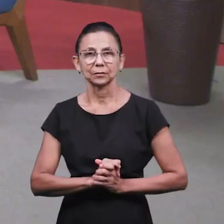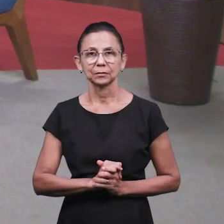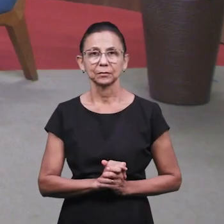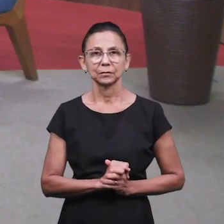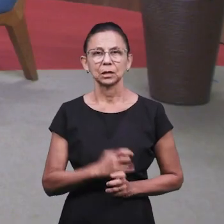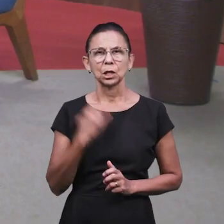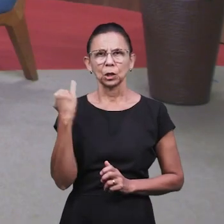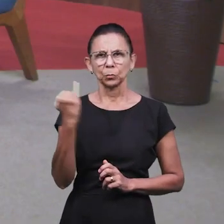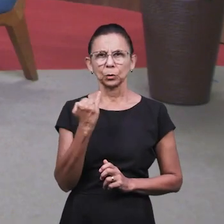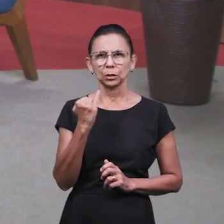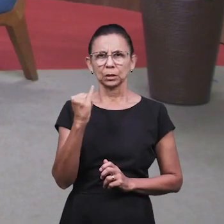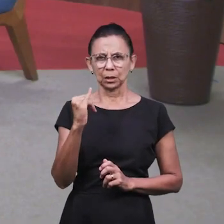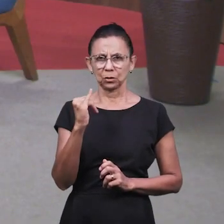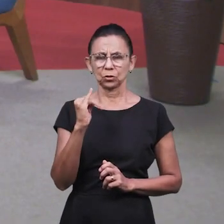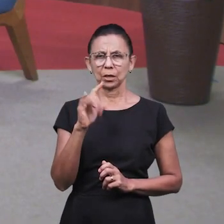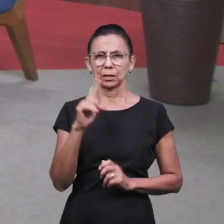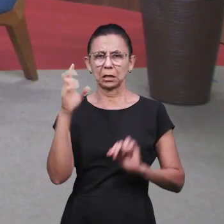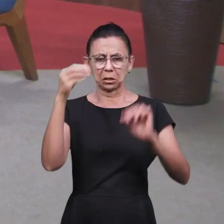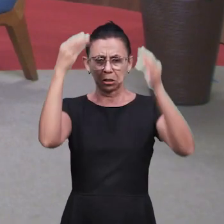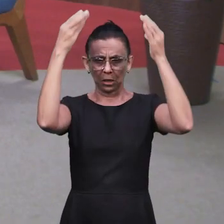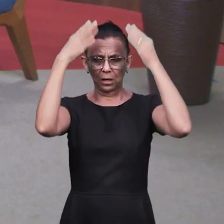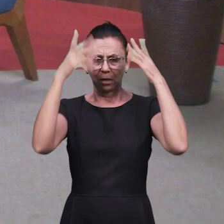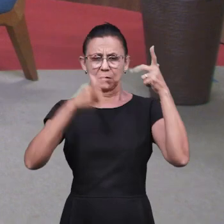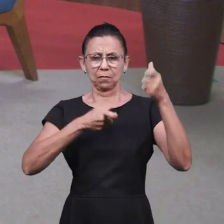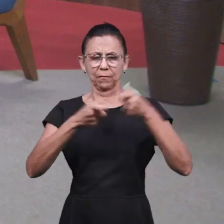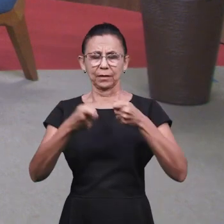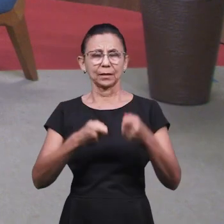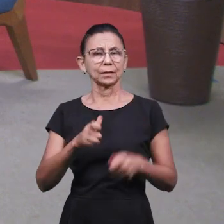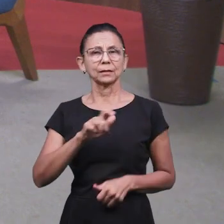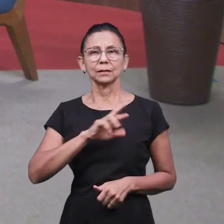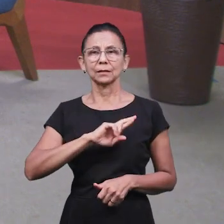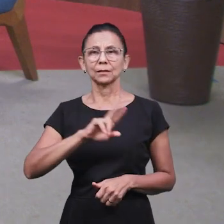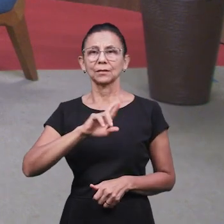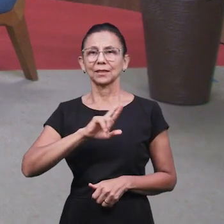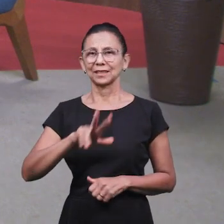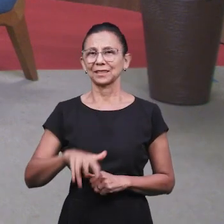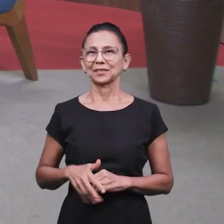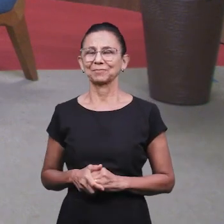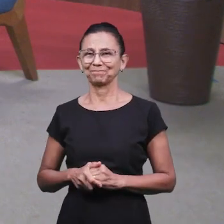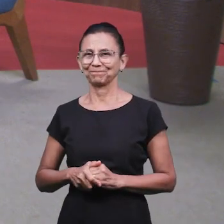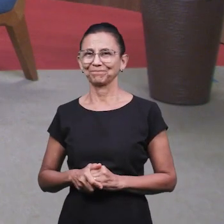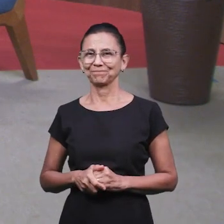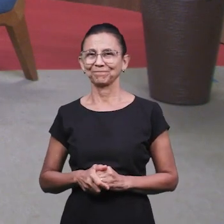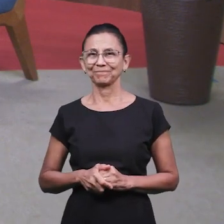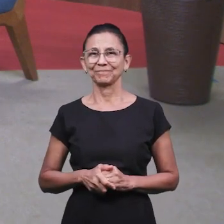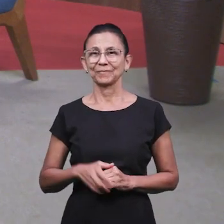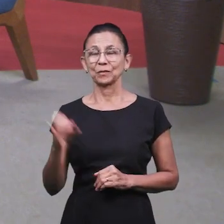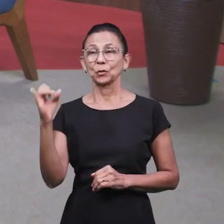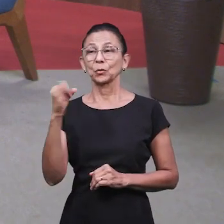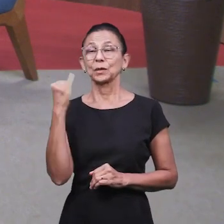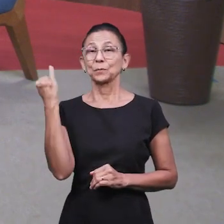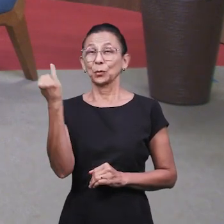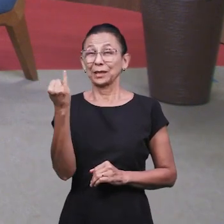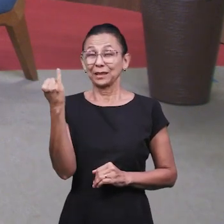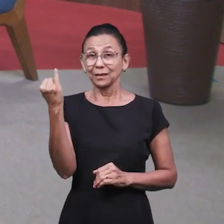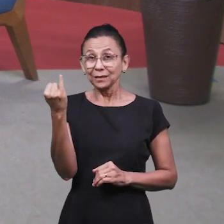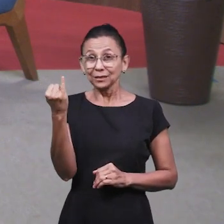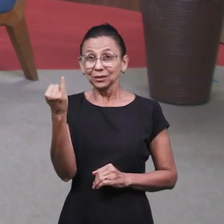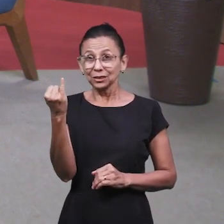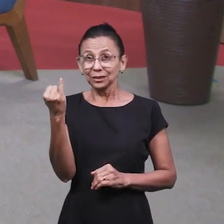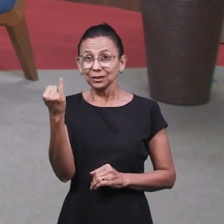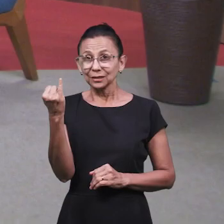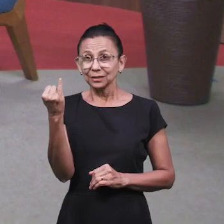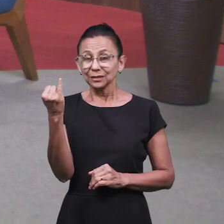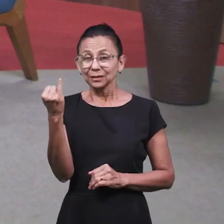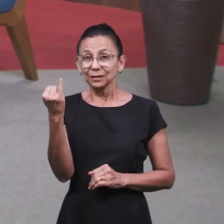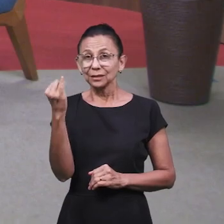o seu reinado, mas o que era mais importante para ele era a sua